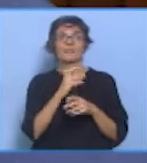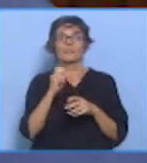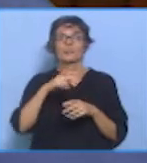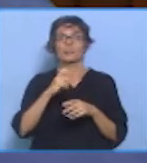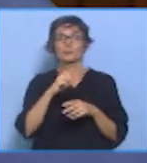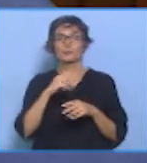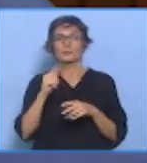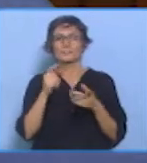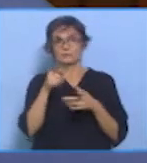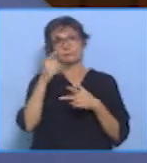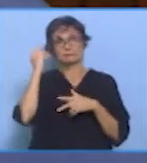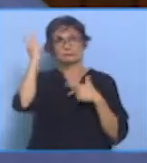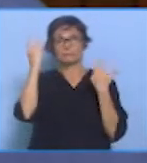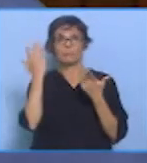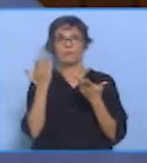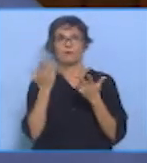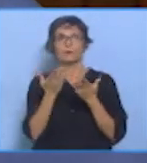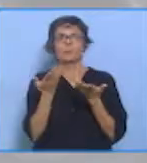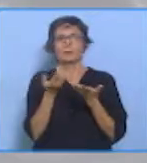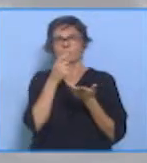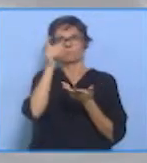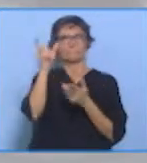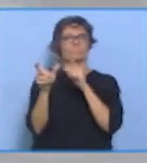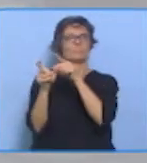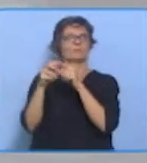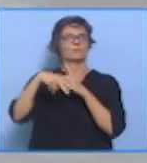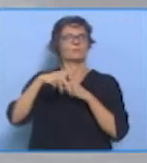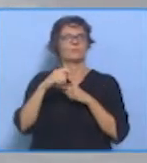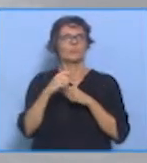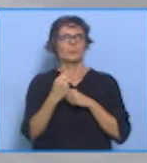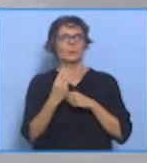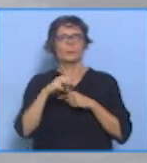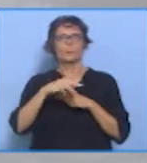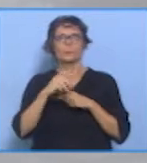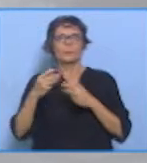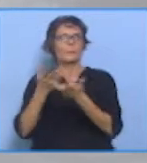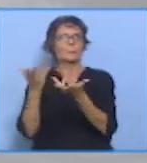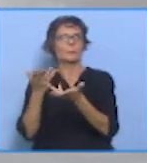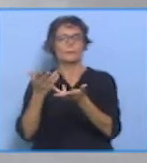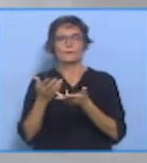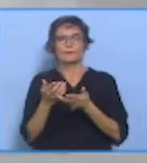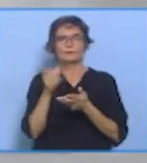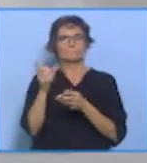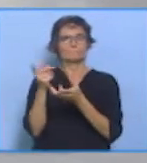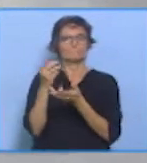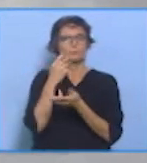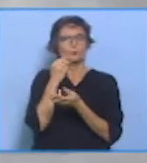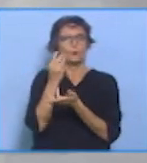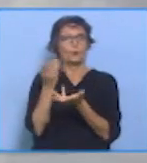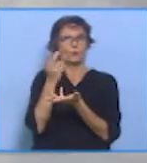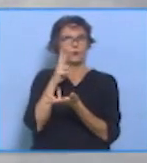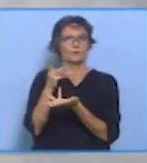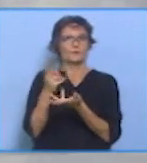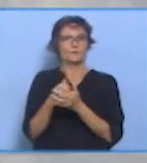que figura inspiradora é esta de inspiradora em muitos sentidos. Aquilo que estava a dizer o Marcos é tanta